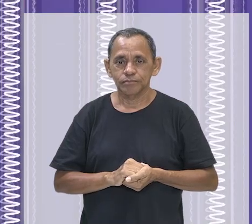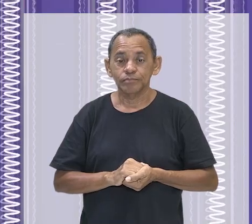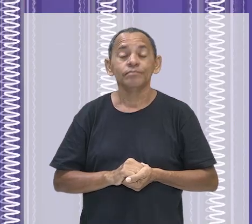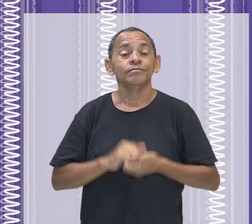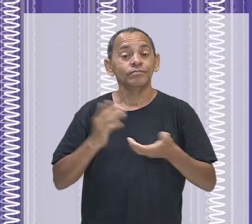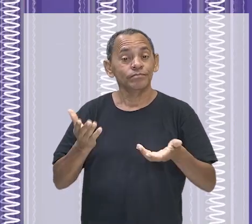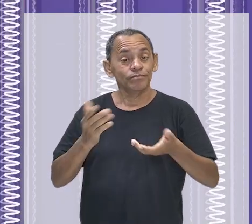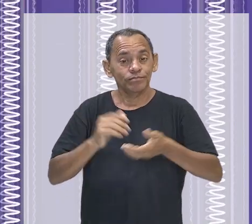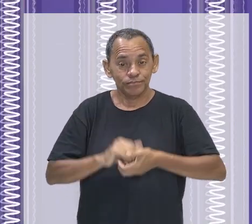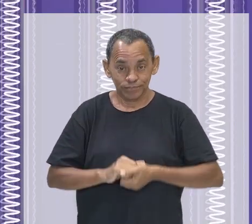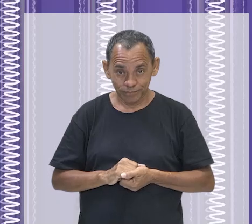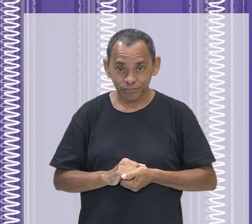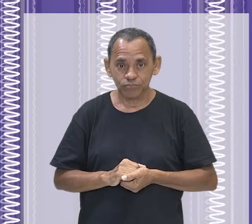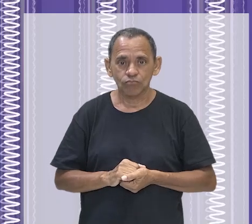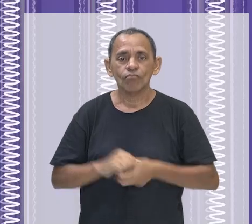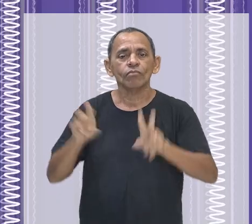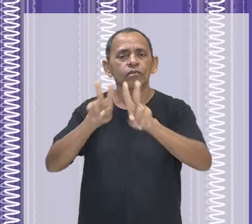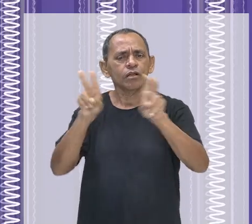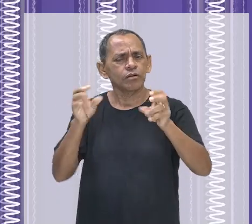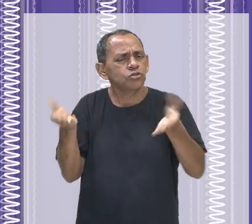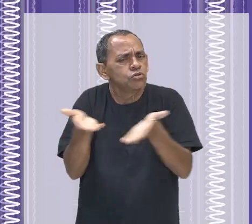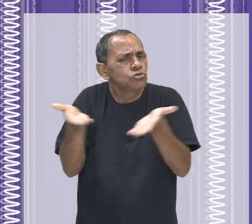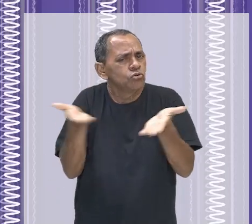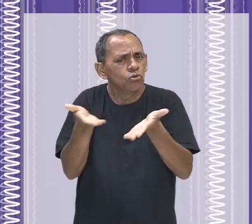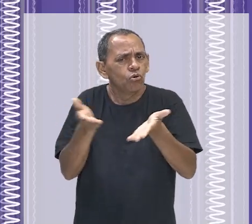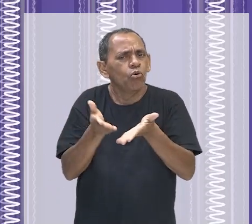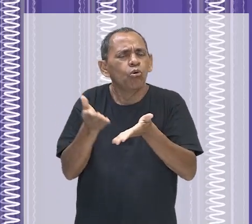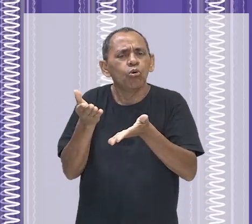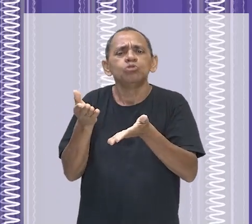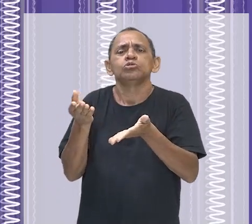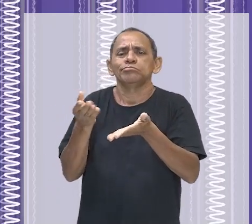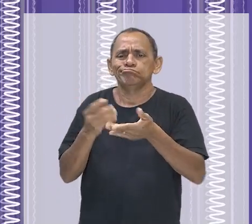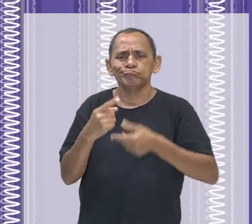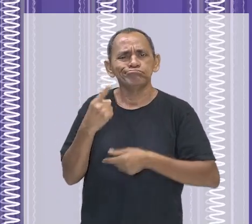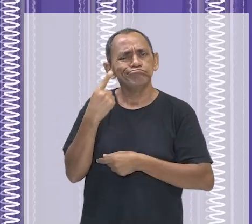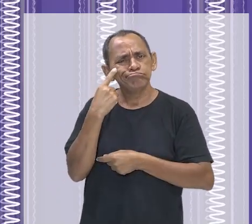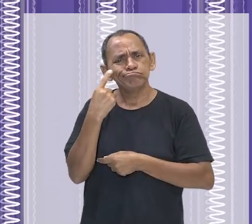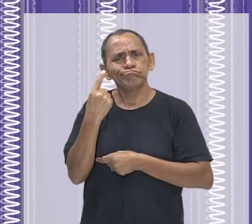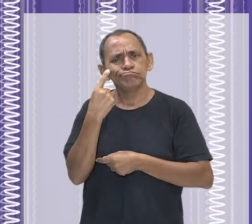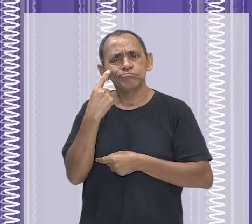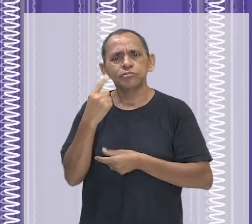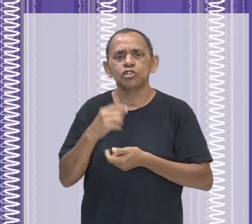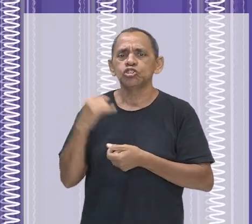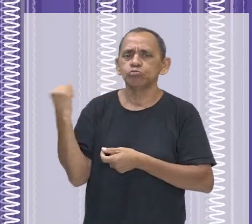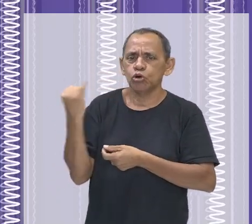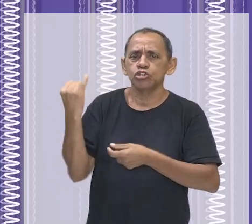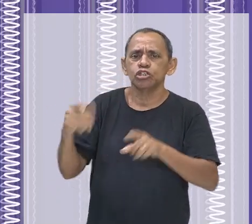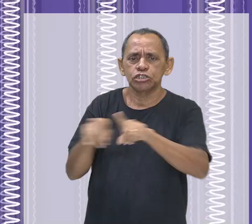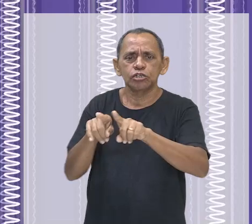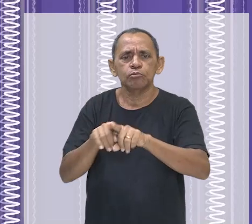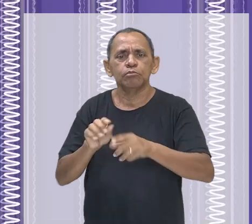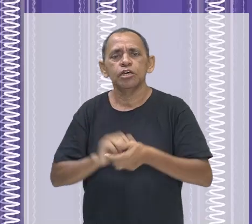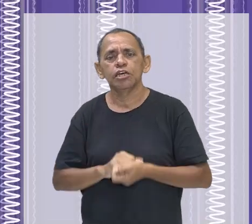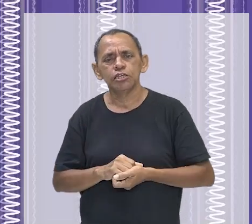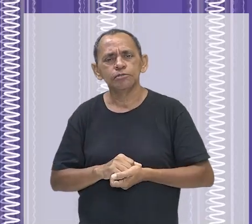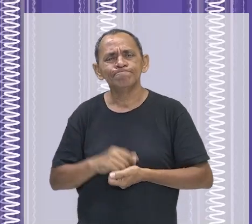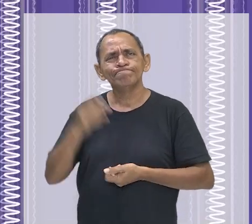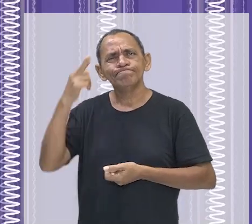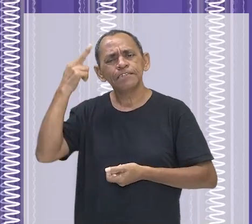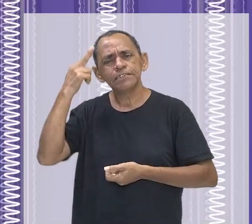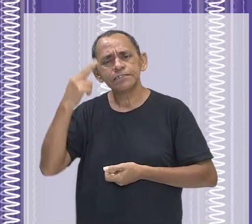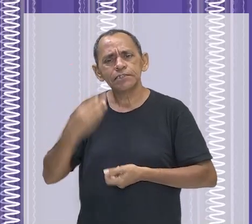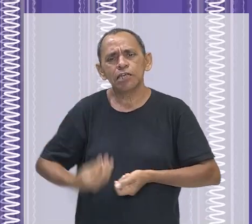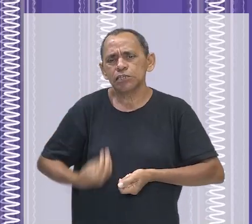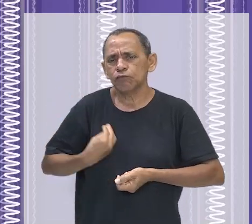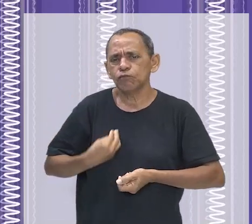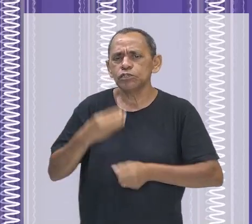Bem, o tema de hoje é um tema bem interessante quando paramos para pensar em nossas vidas, em nossa prática